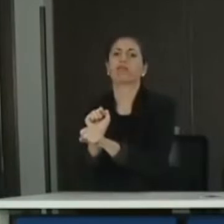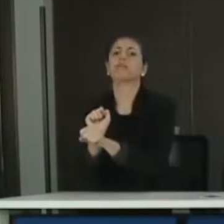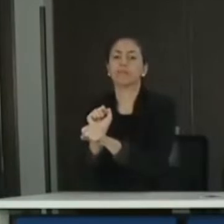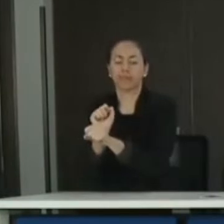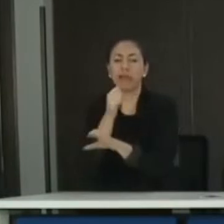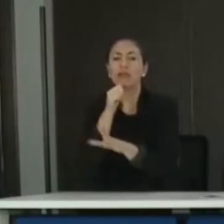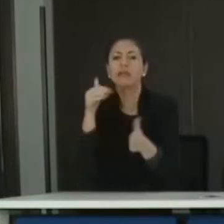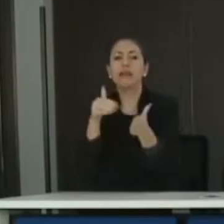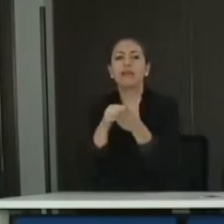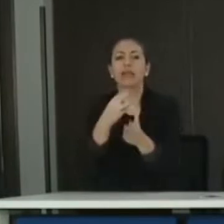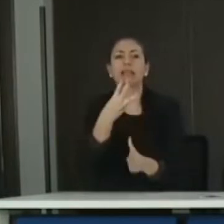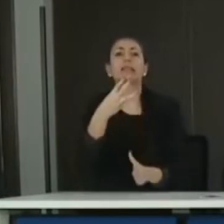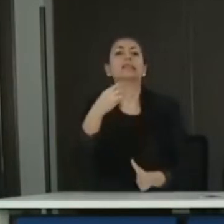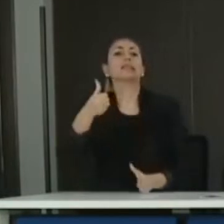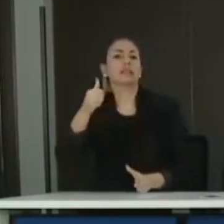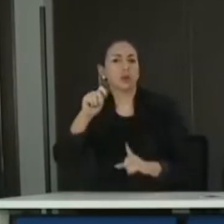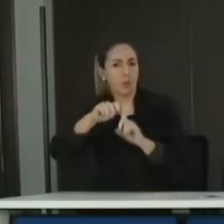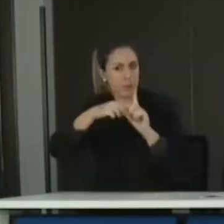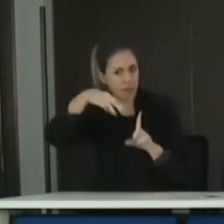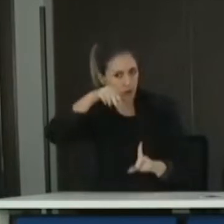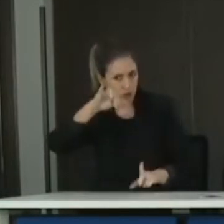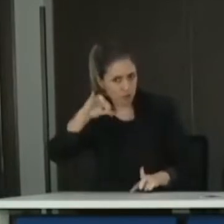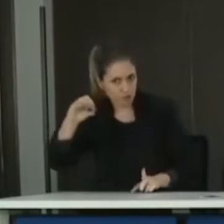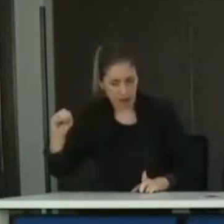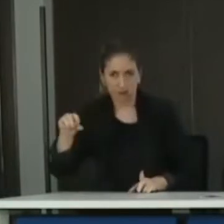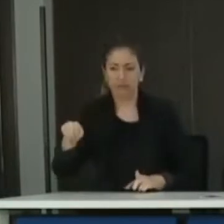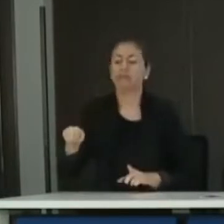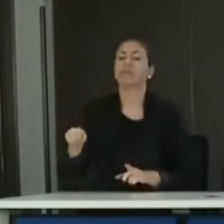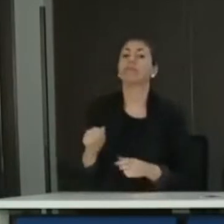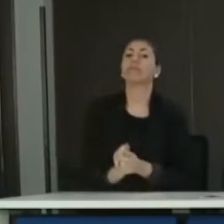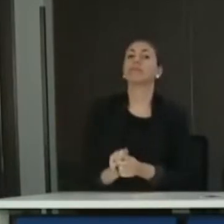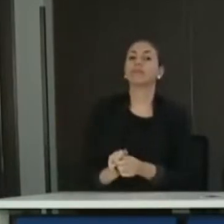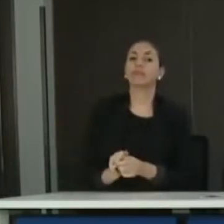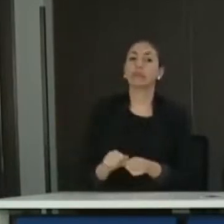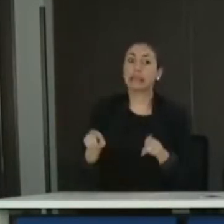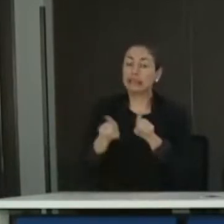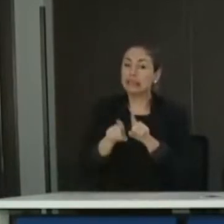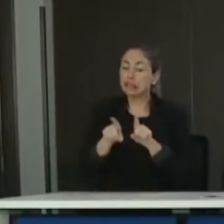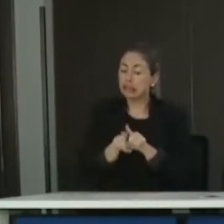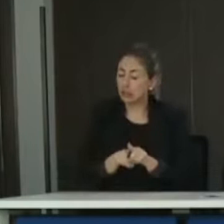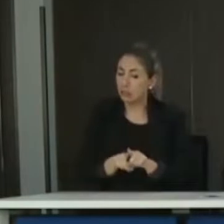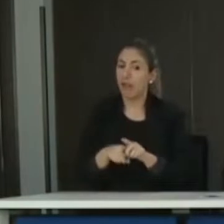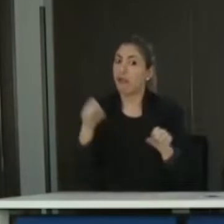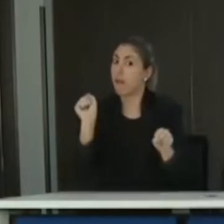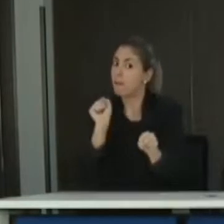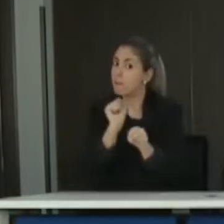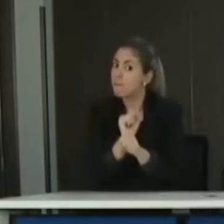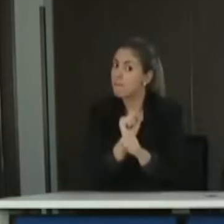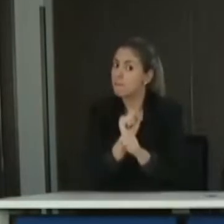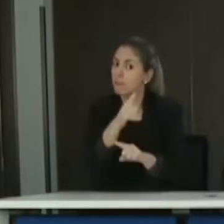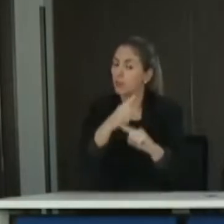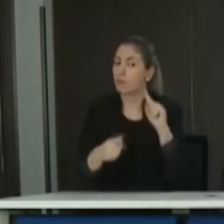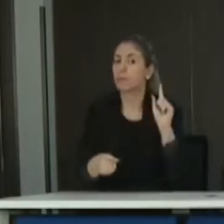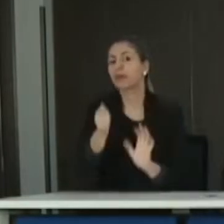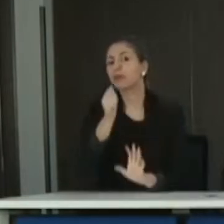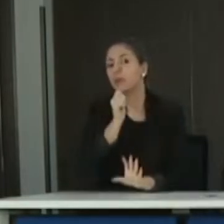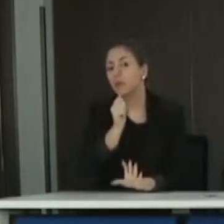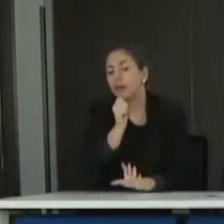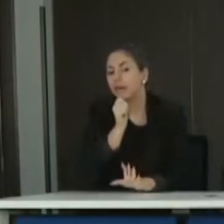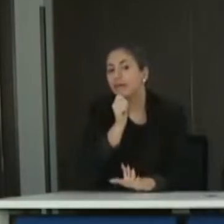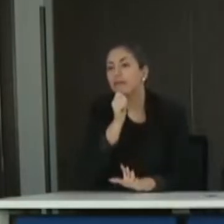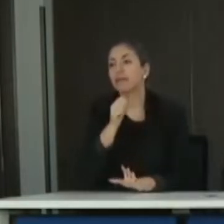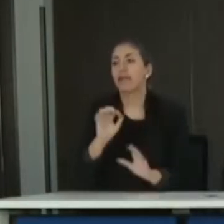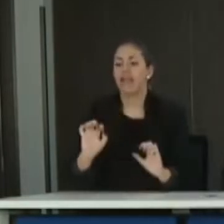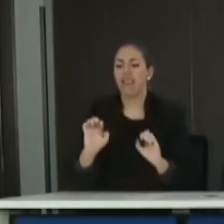objeto de reposição oportunamente também suspensos o calendário de eventos esportivos organizados pela